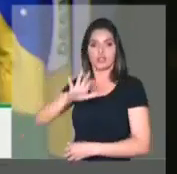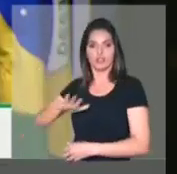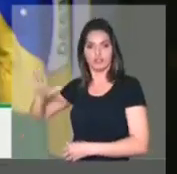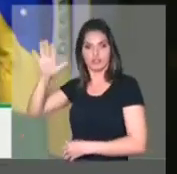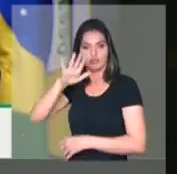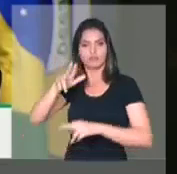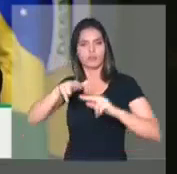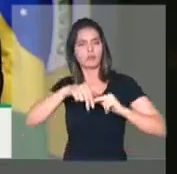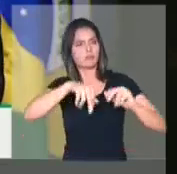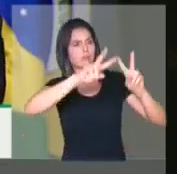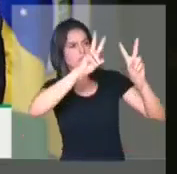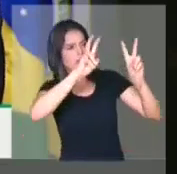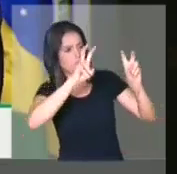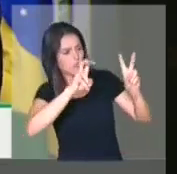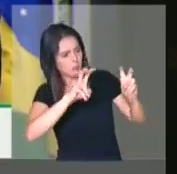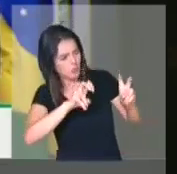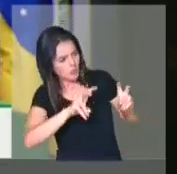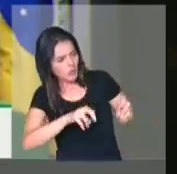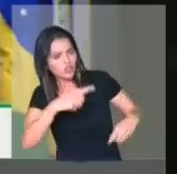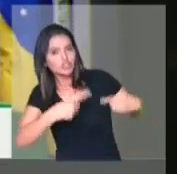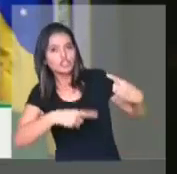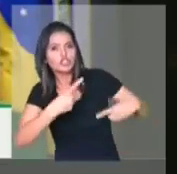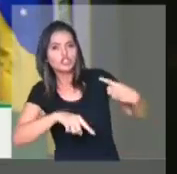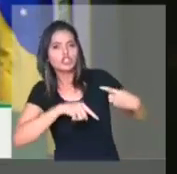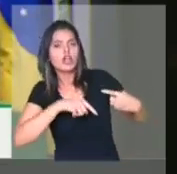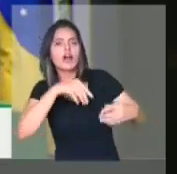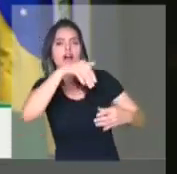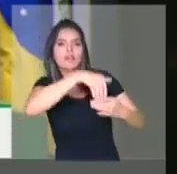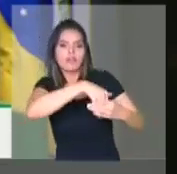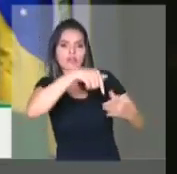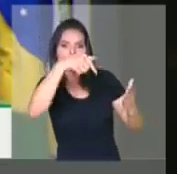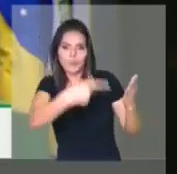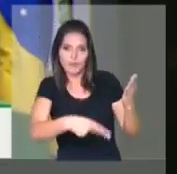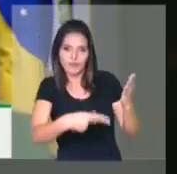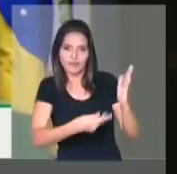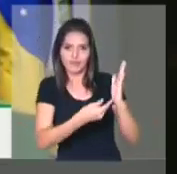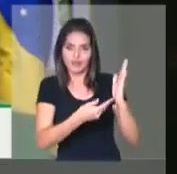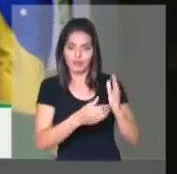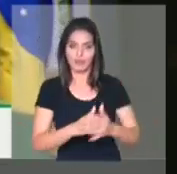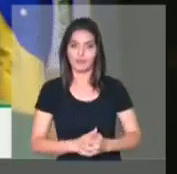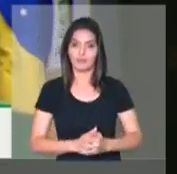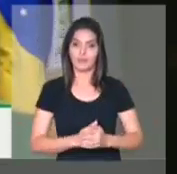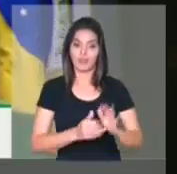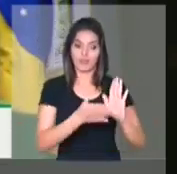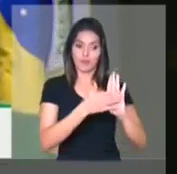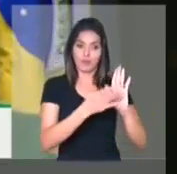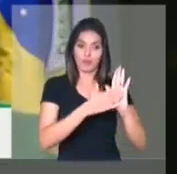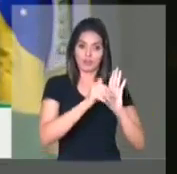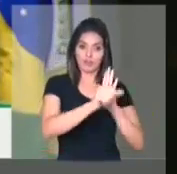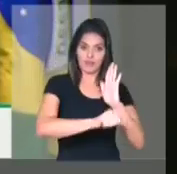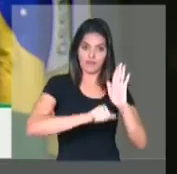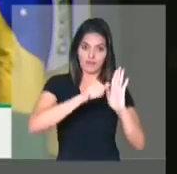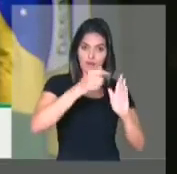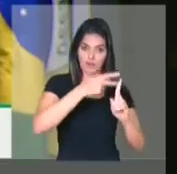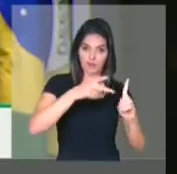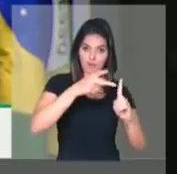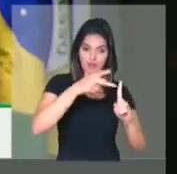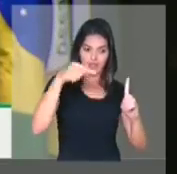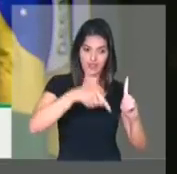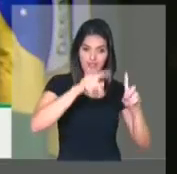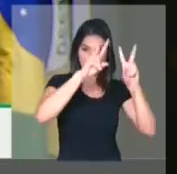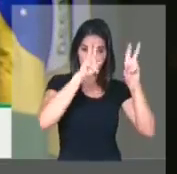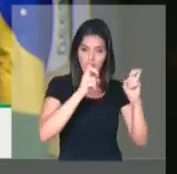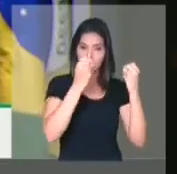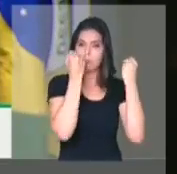analisadas nessa casa. A reforma da Previdência foi, sem dúvida, uma das matérias